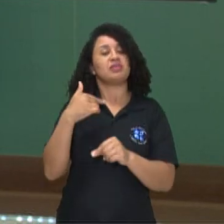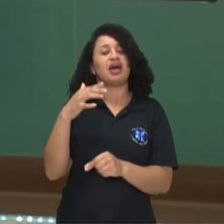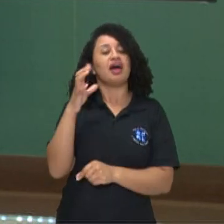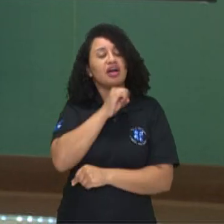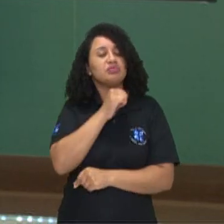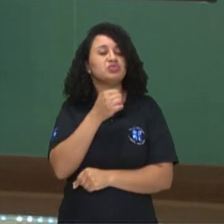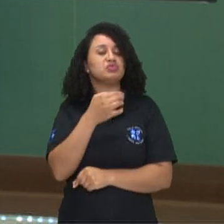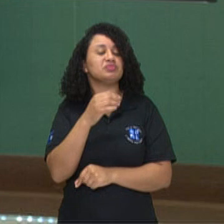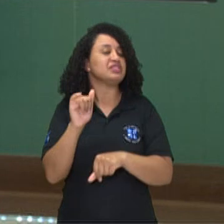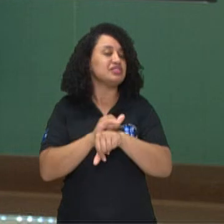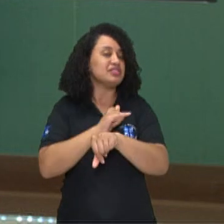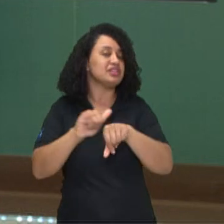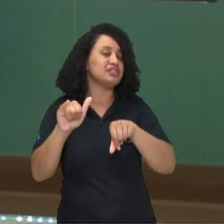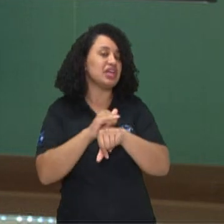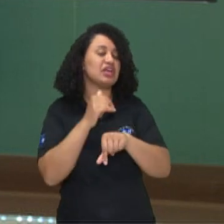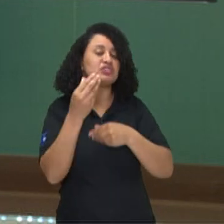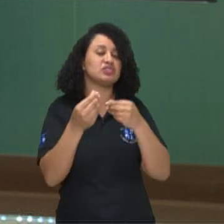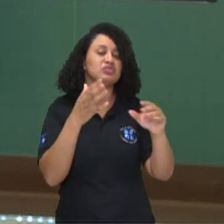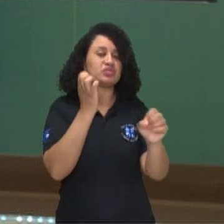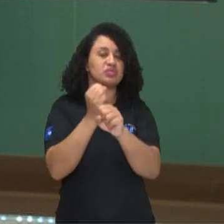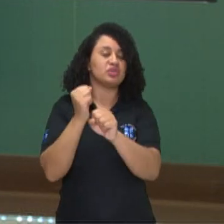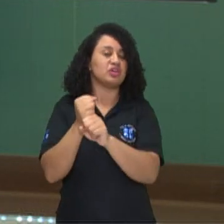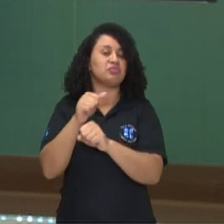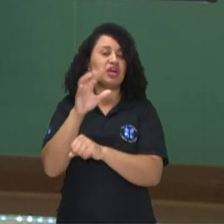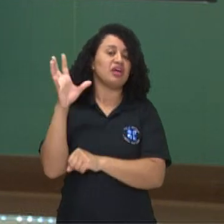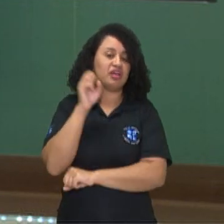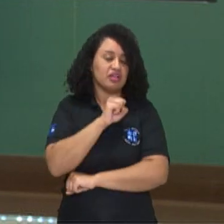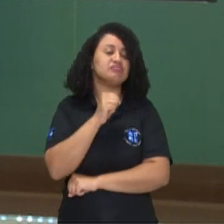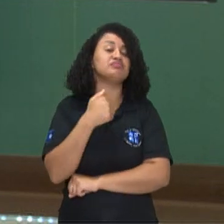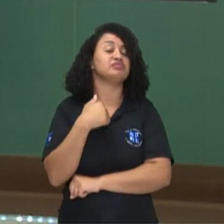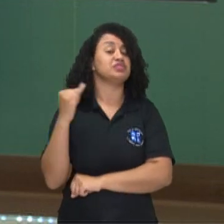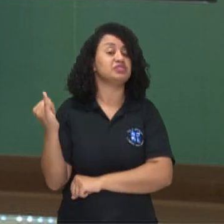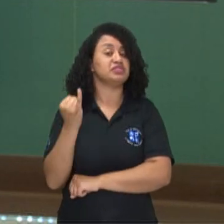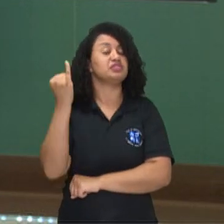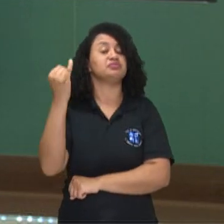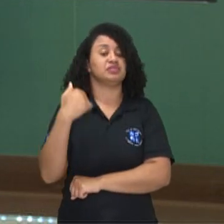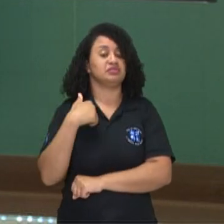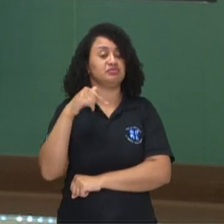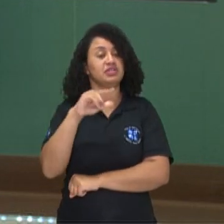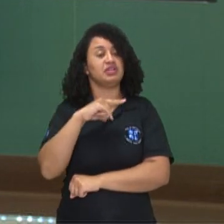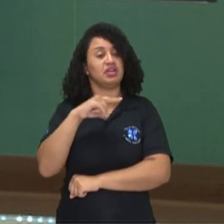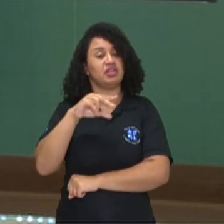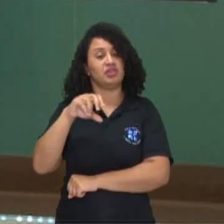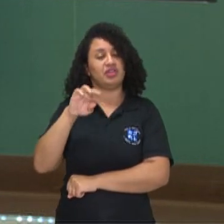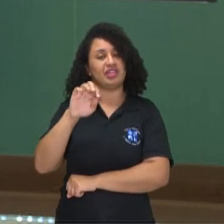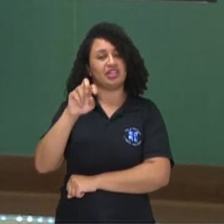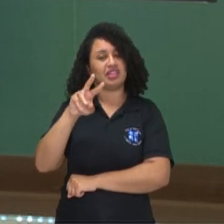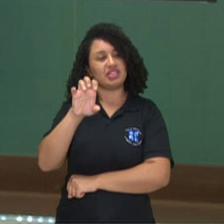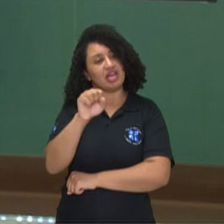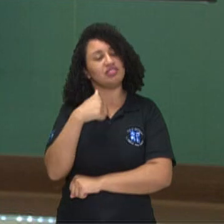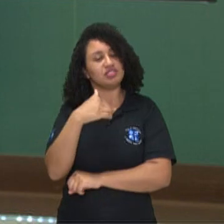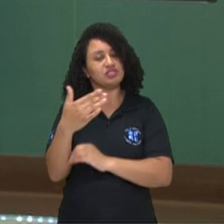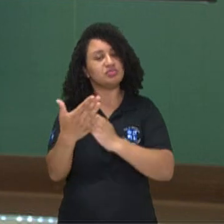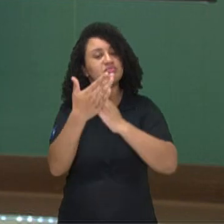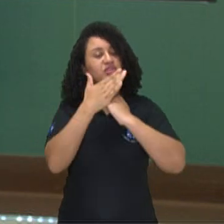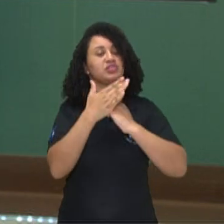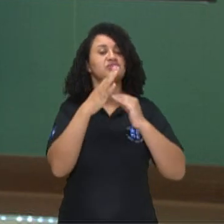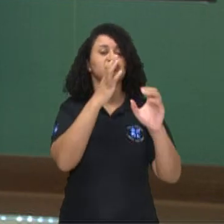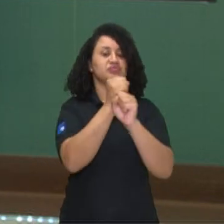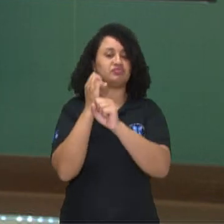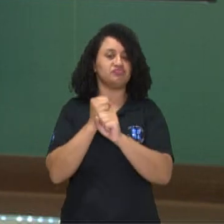rapidez, com mais agilidade. Isso é bem importante. Os produtos notáveis, eles vêm para agilizar o nosso